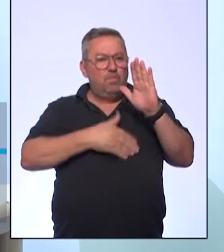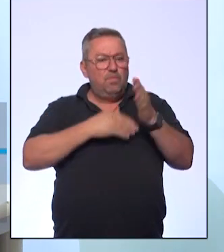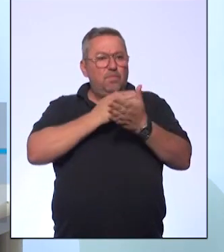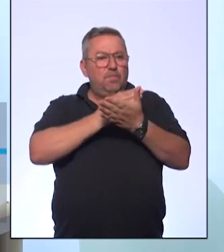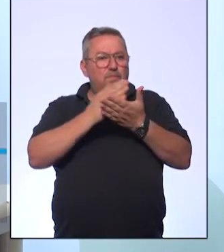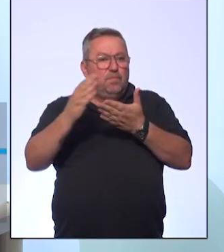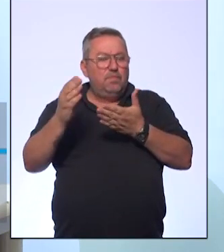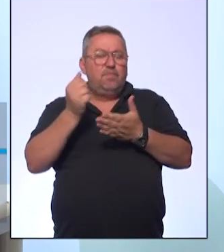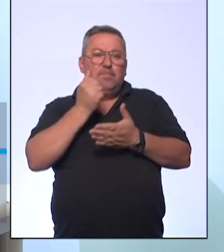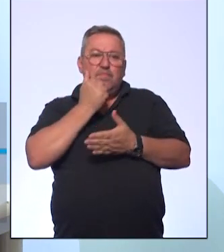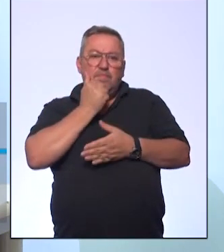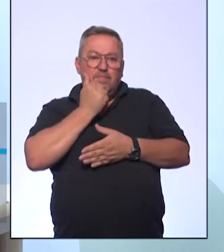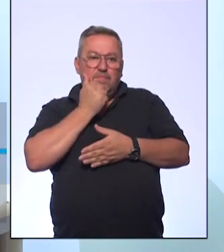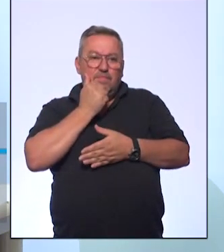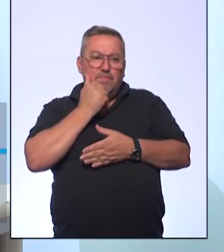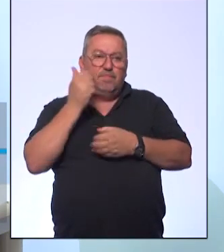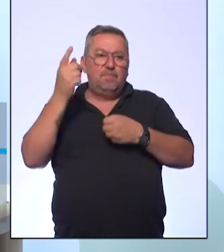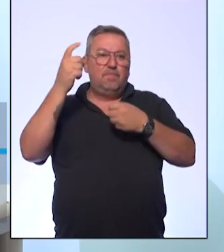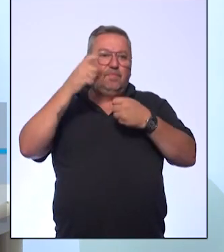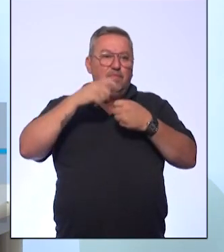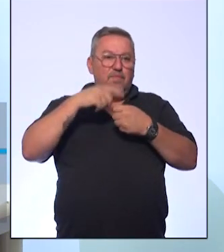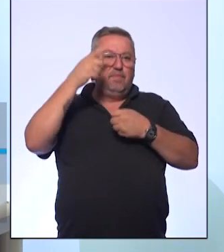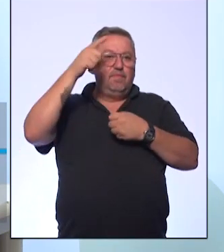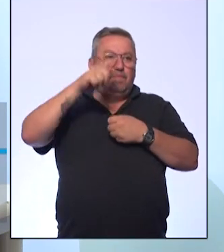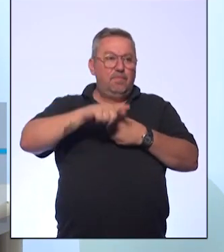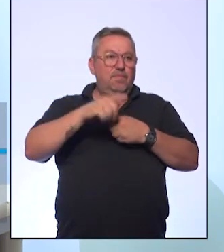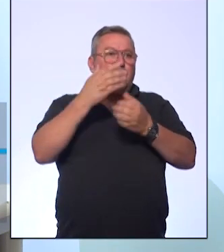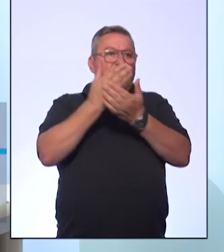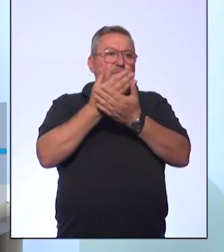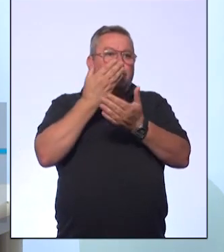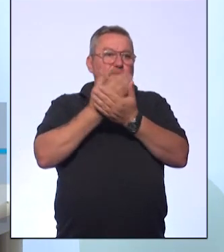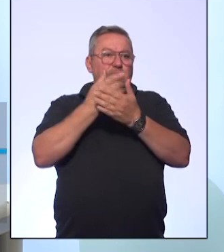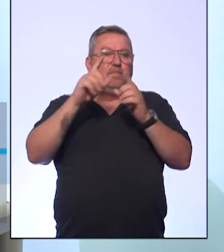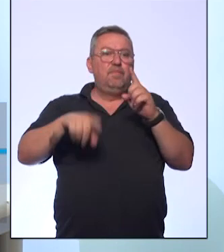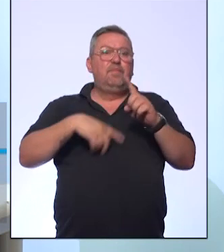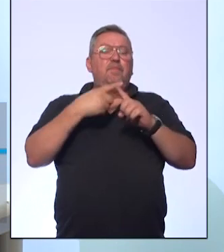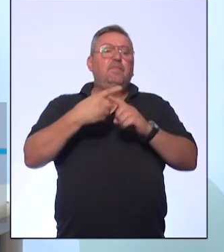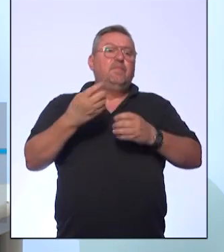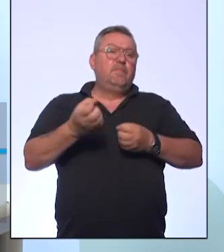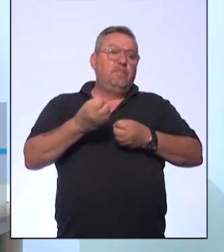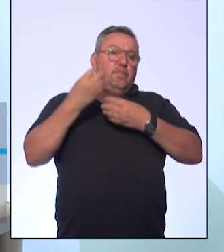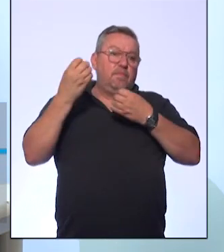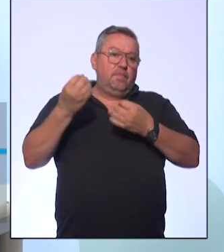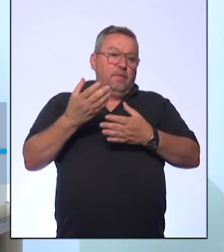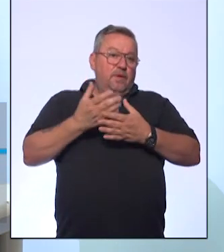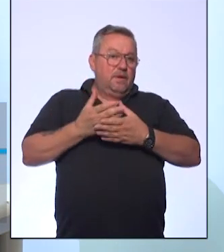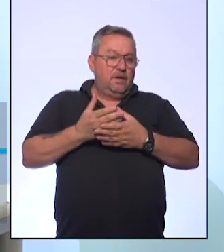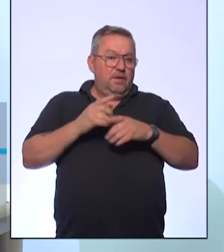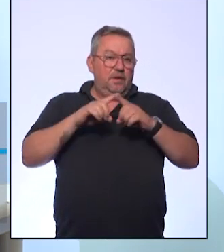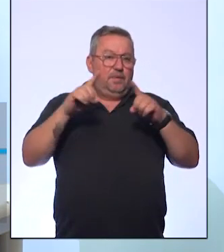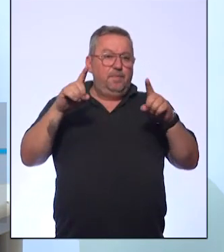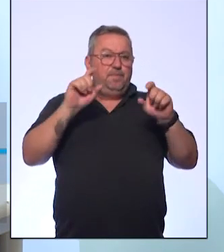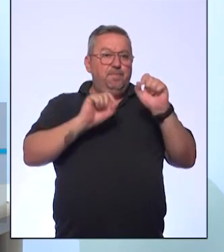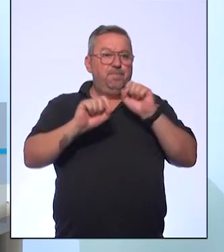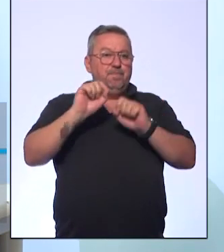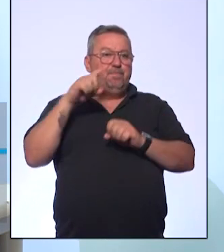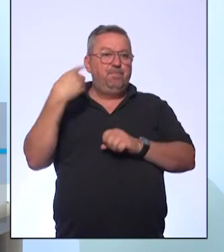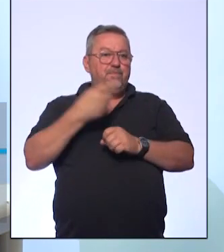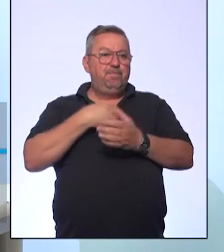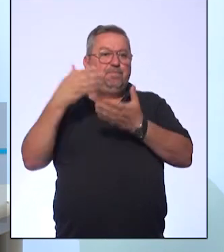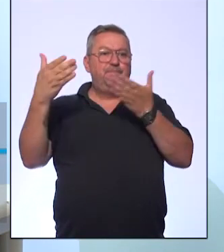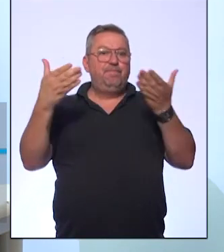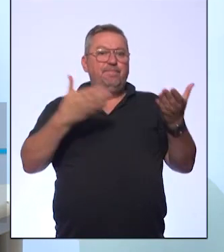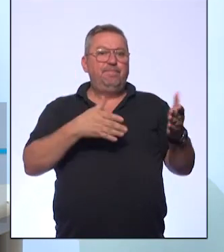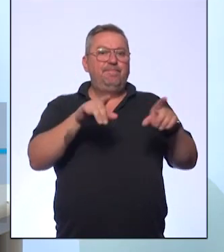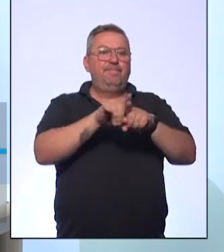pré-iniciação científica. Voltaremos em outras aulas com mais informações, mas, por enquanto, fica aqui o nosso convite.